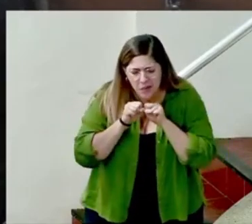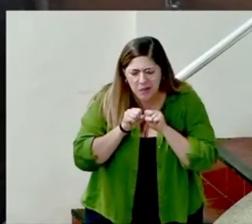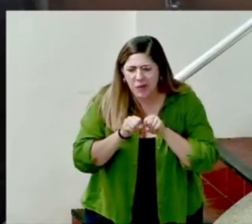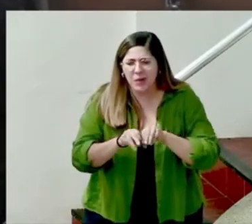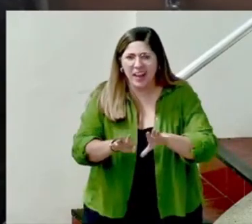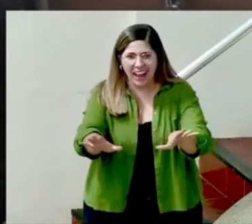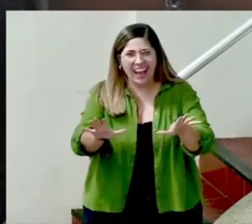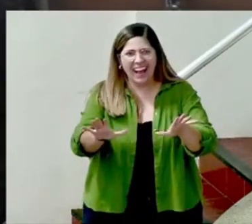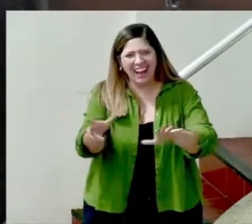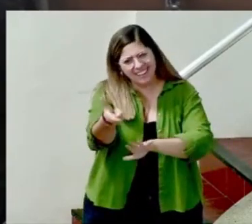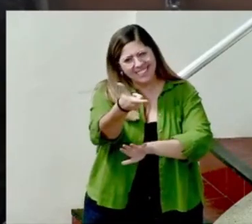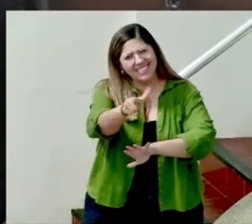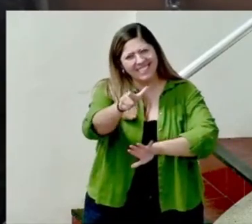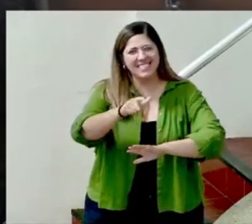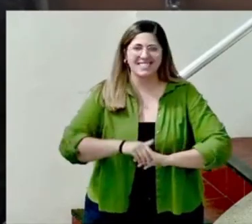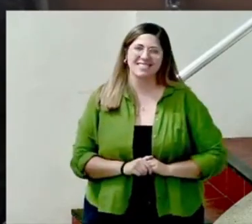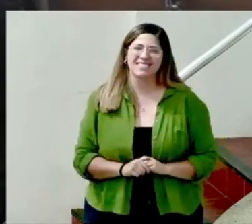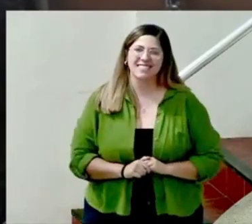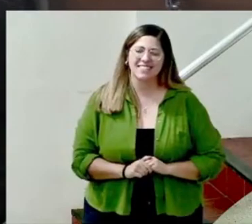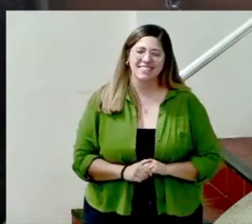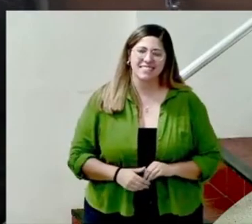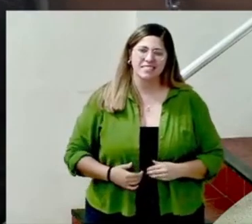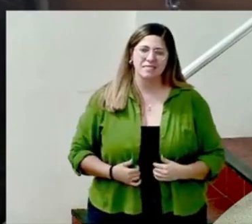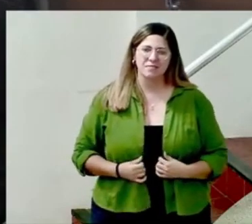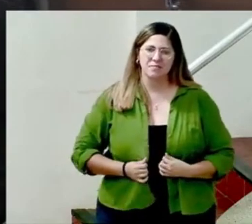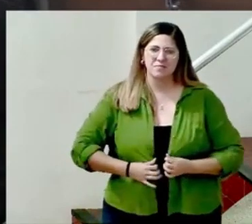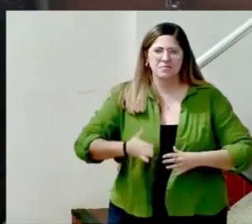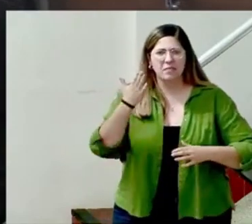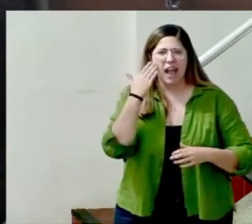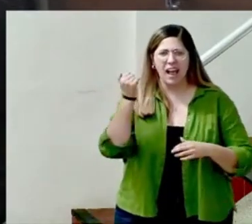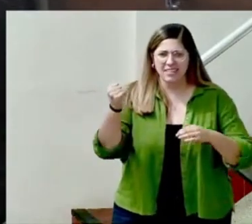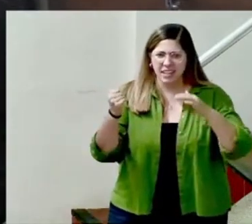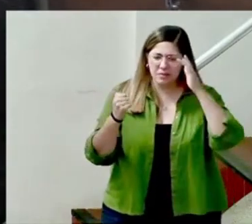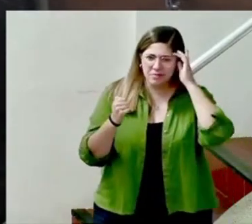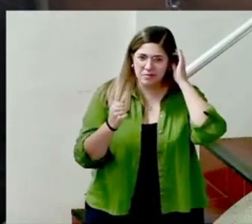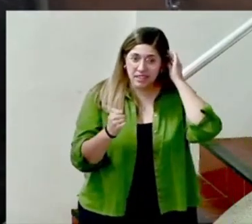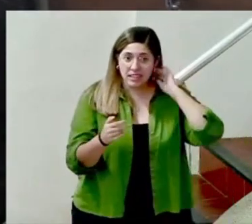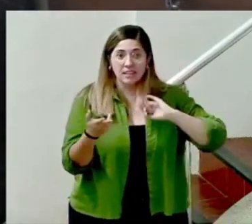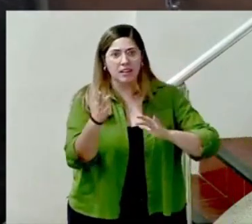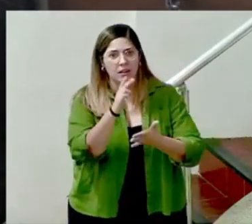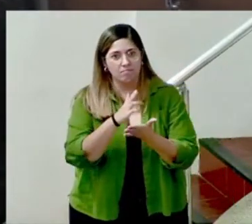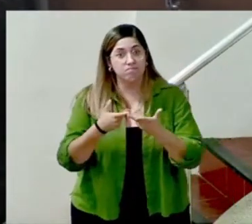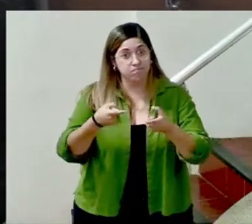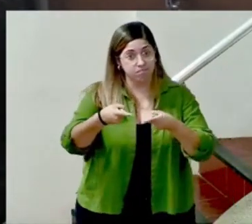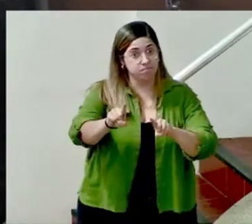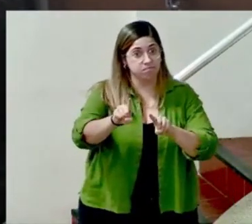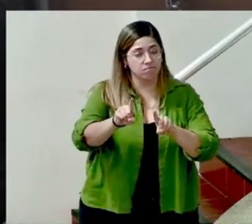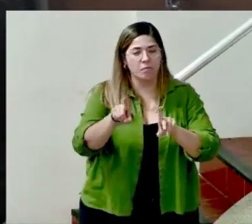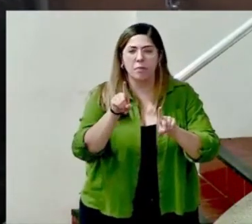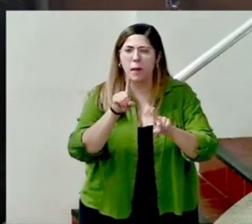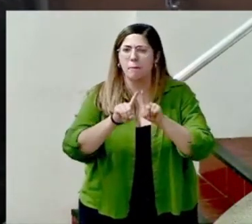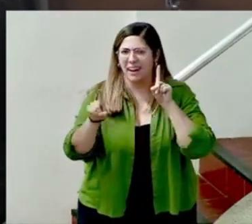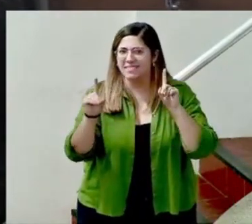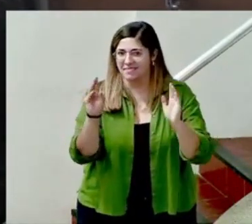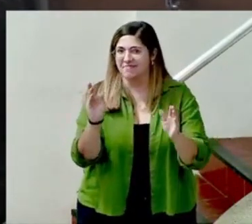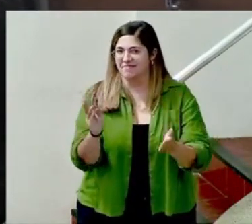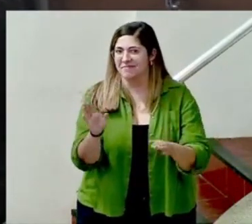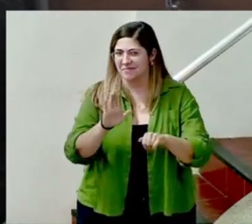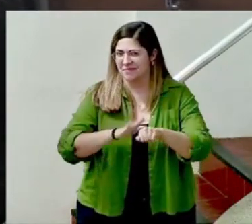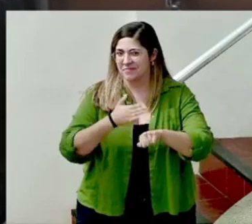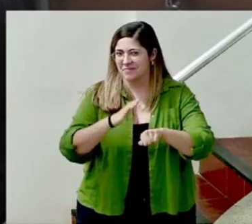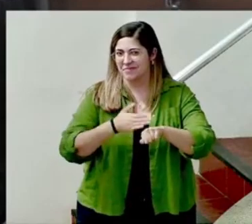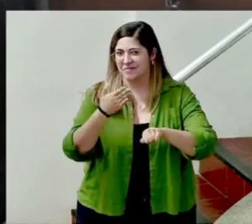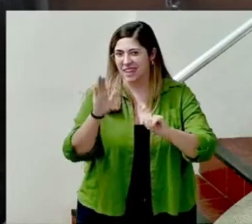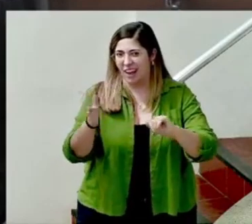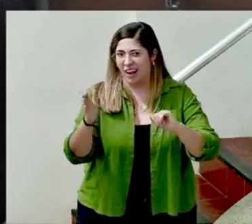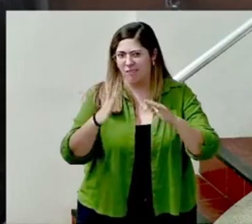com os outros. Eu sei que é um desenho desafiador, mas faça isso. Desenhe o